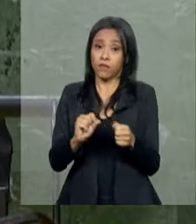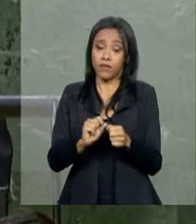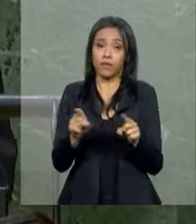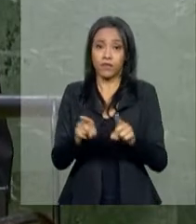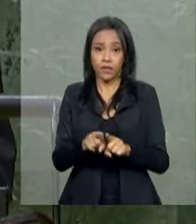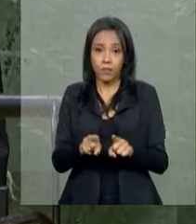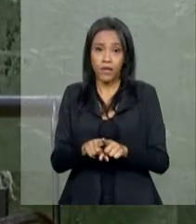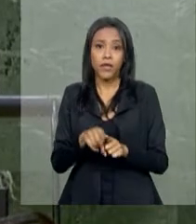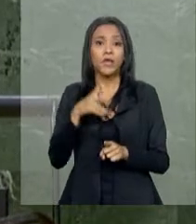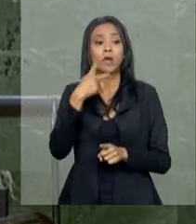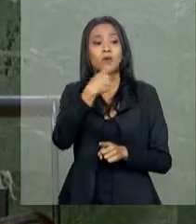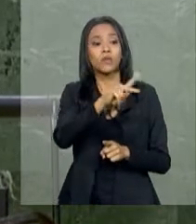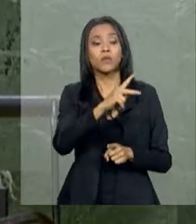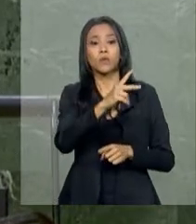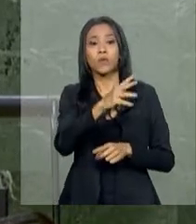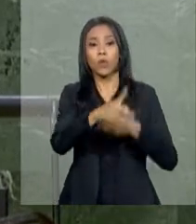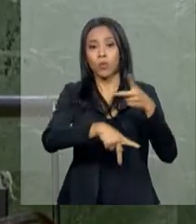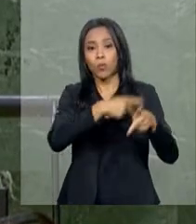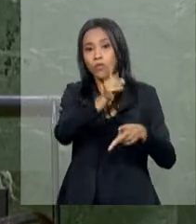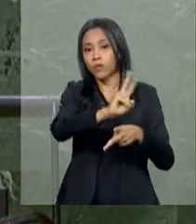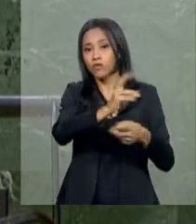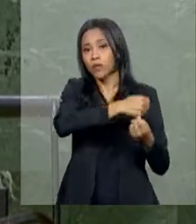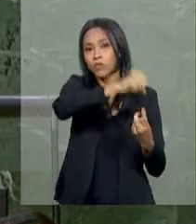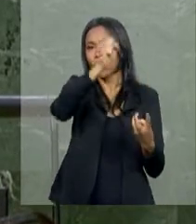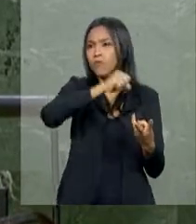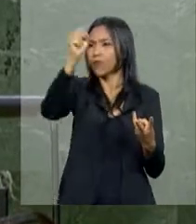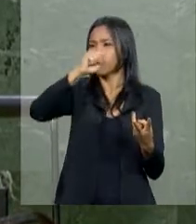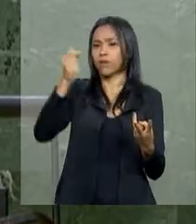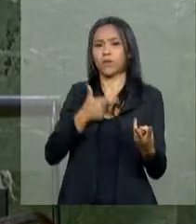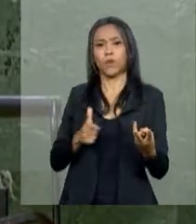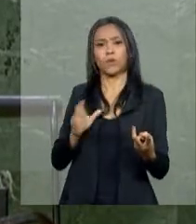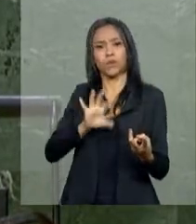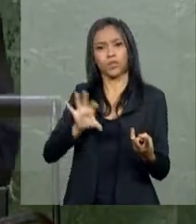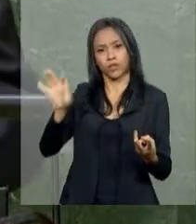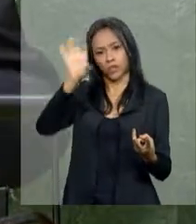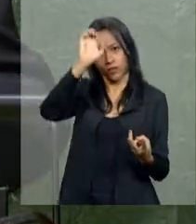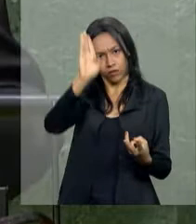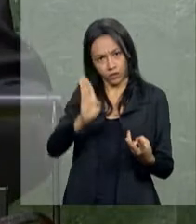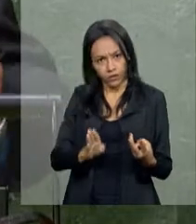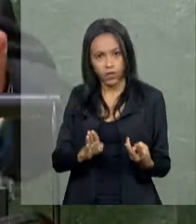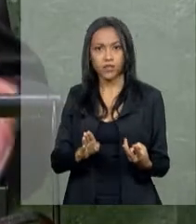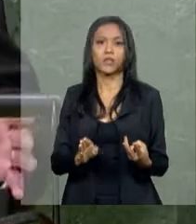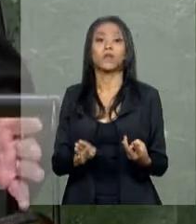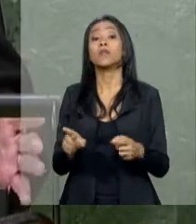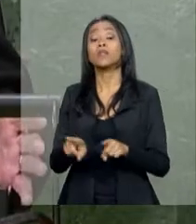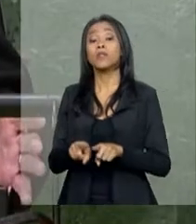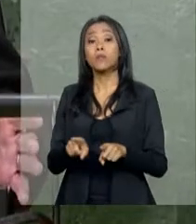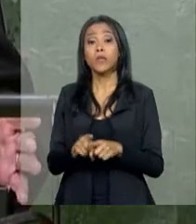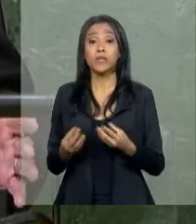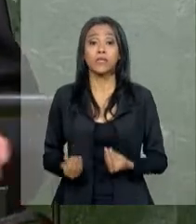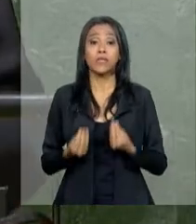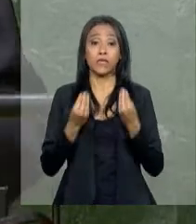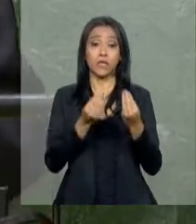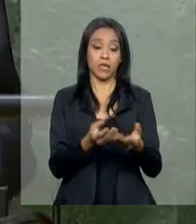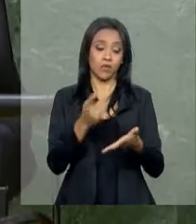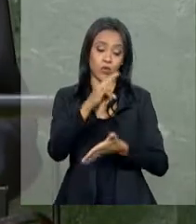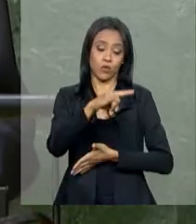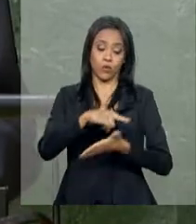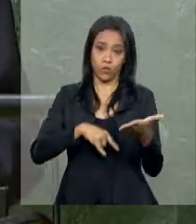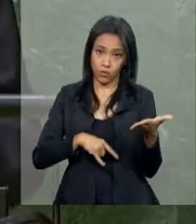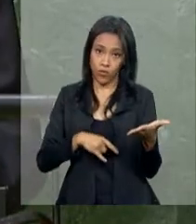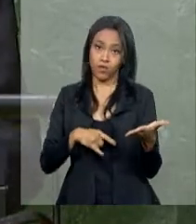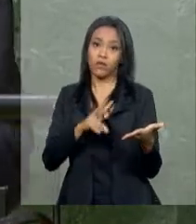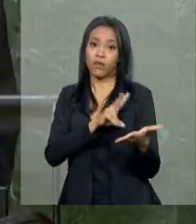sua interiorização para outras regiões do país. Emitimos documentos que os